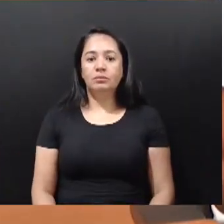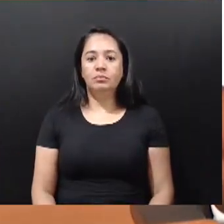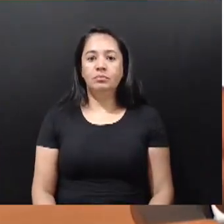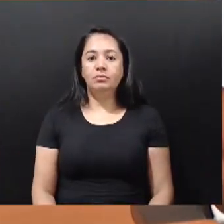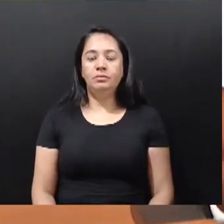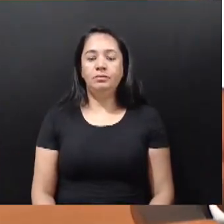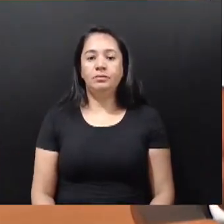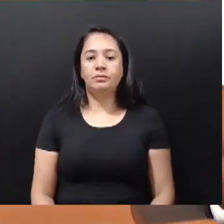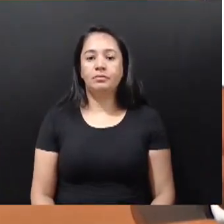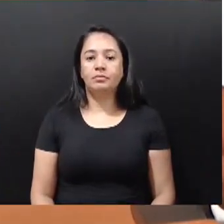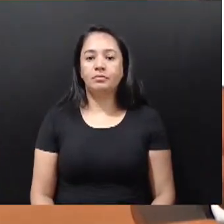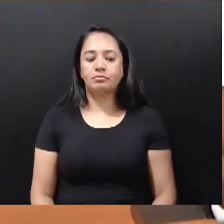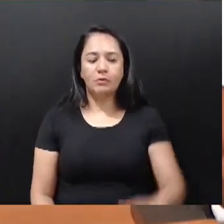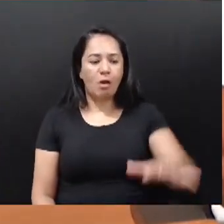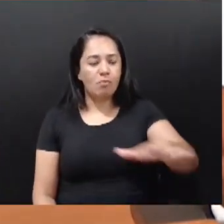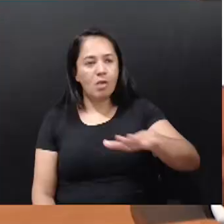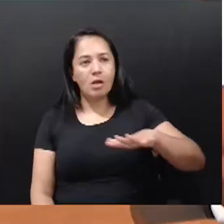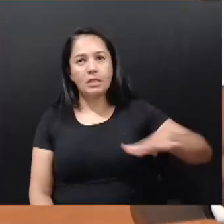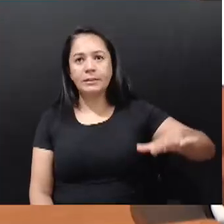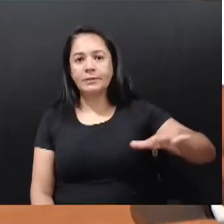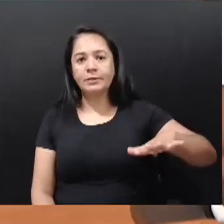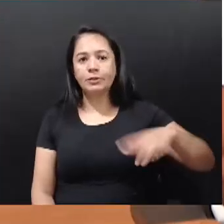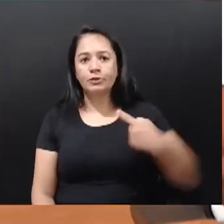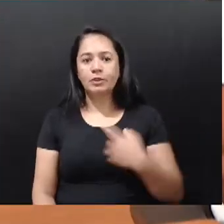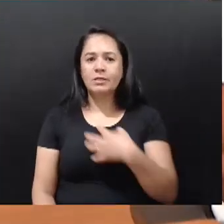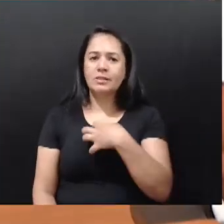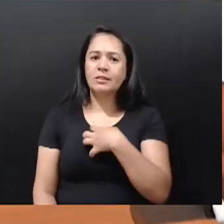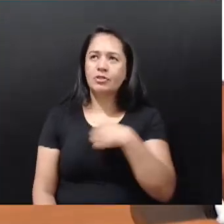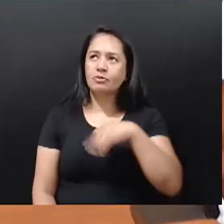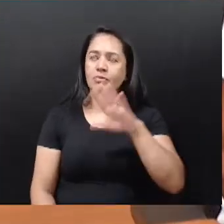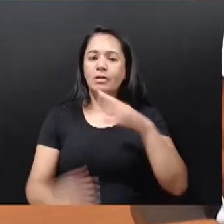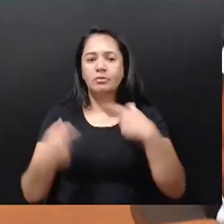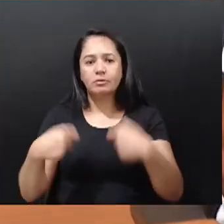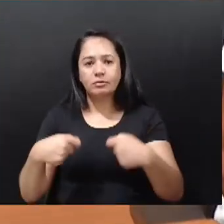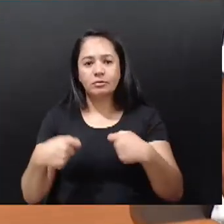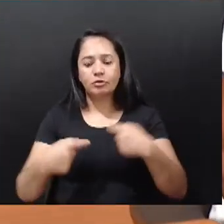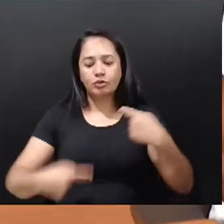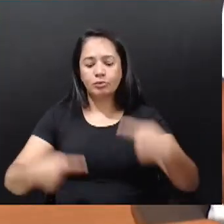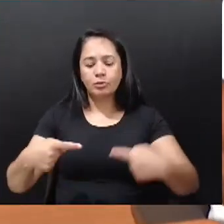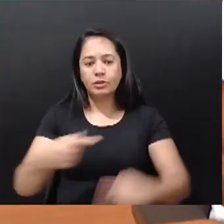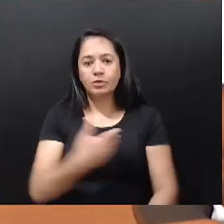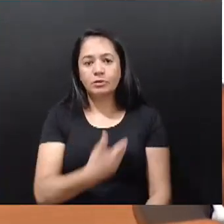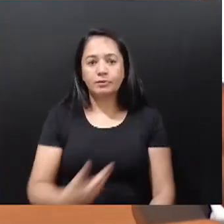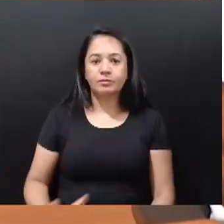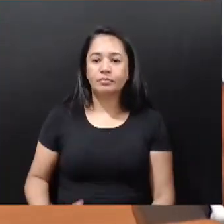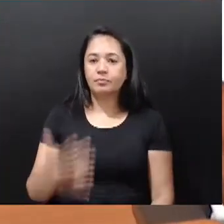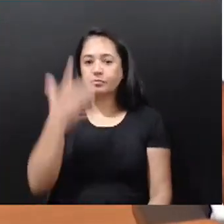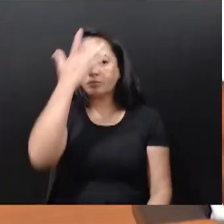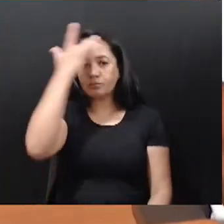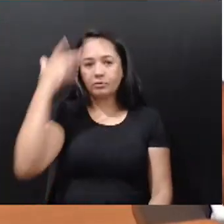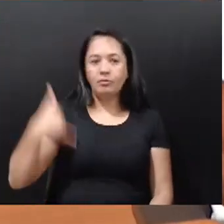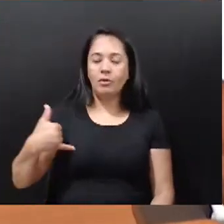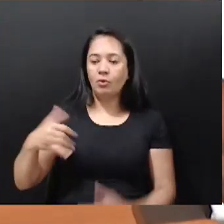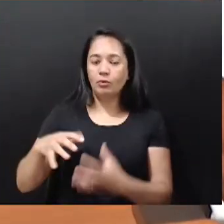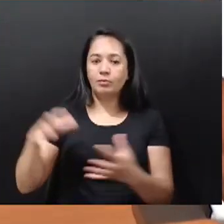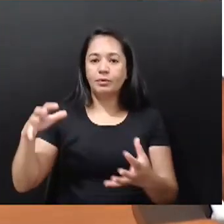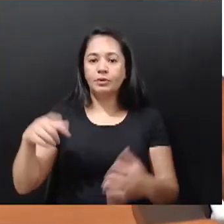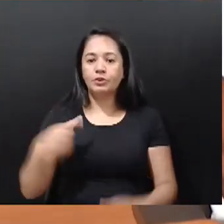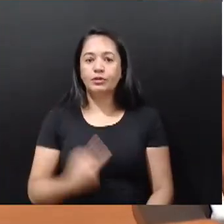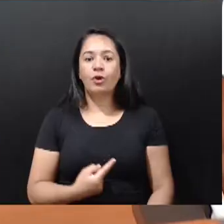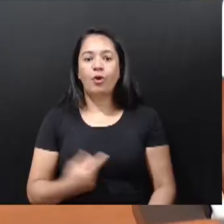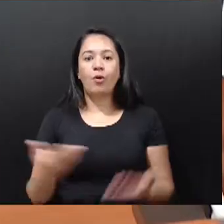áreas, Juarez, assim, que nós estamos sentindo mais necessidade de políticas públicas para a pessoa idosa e onde a gente tem que ter